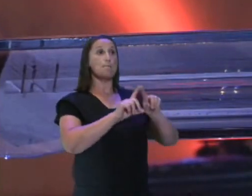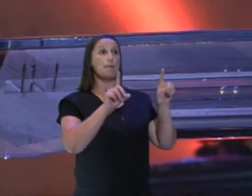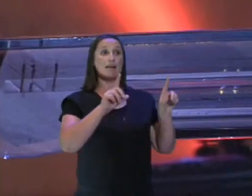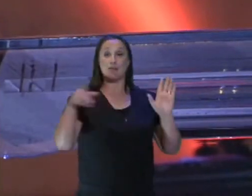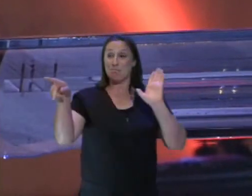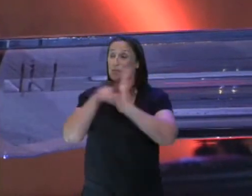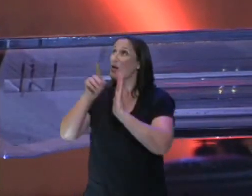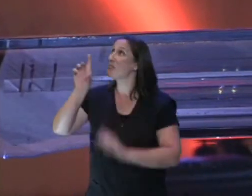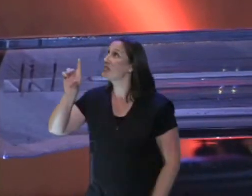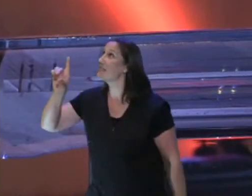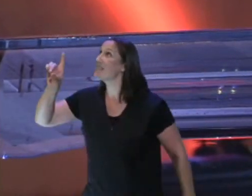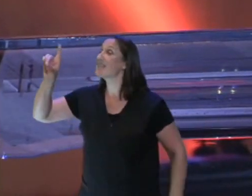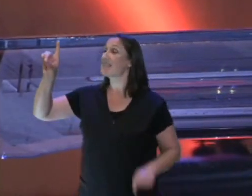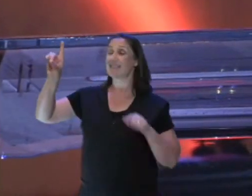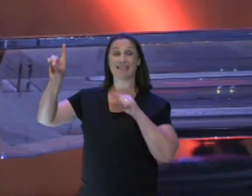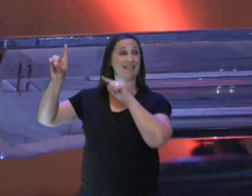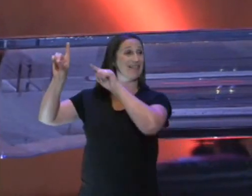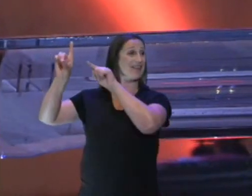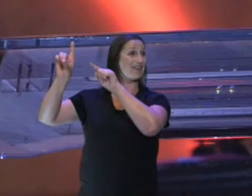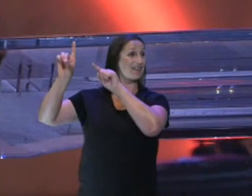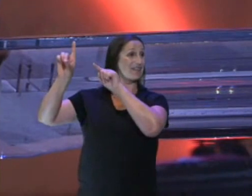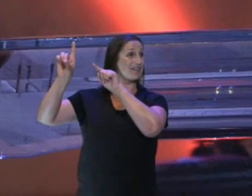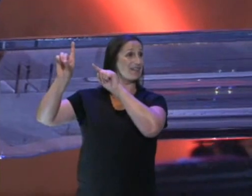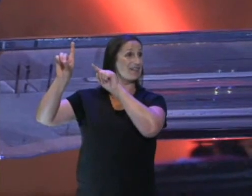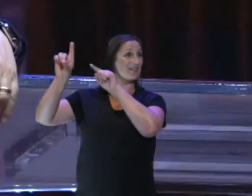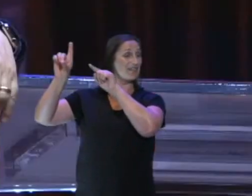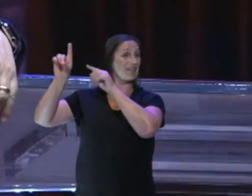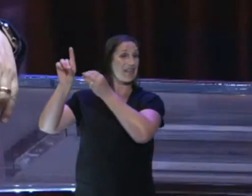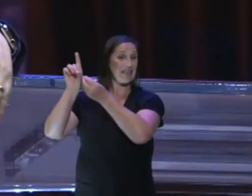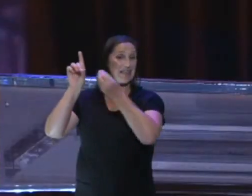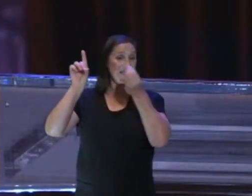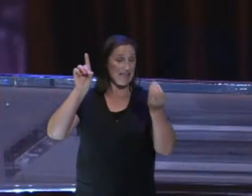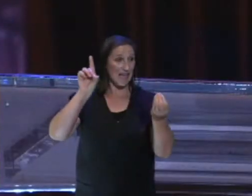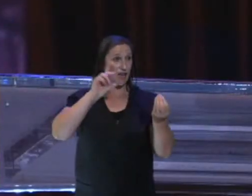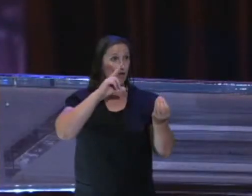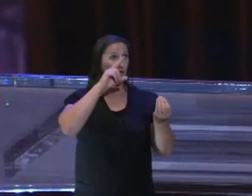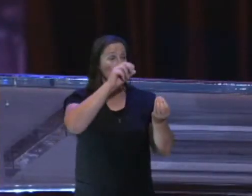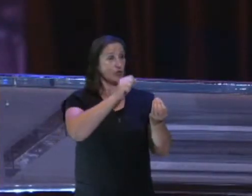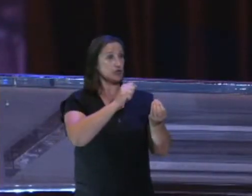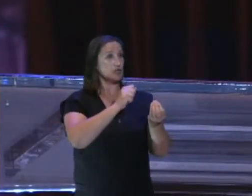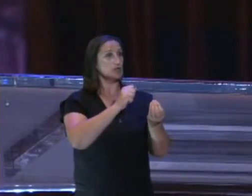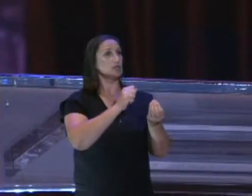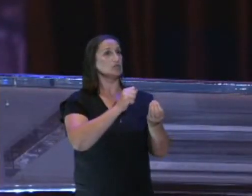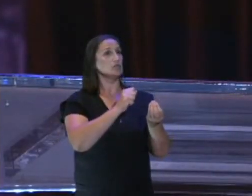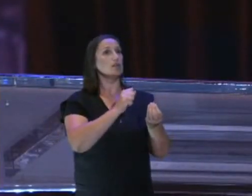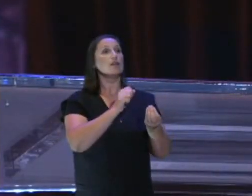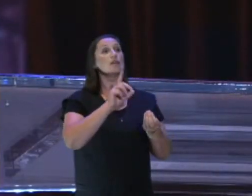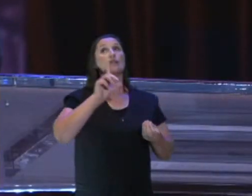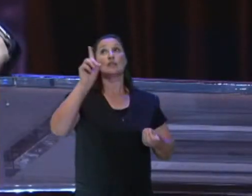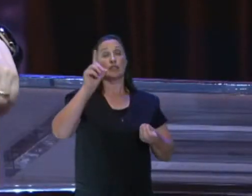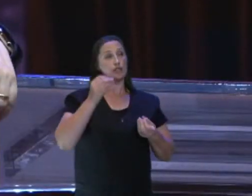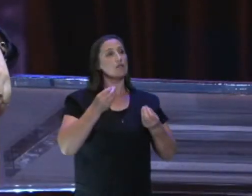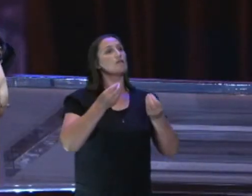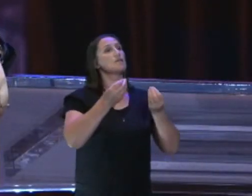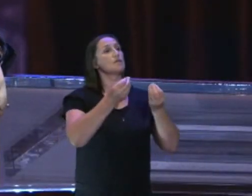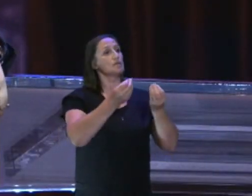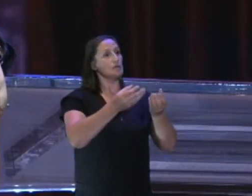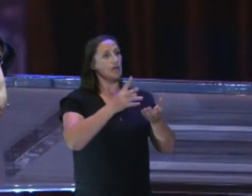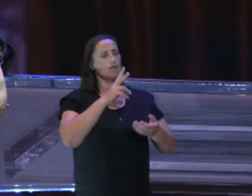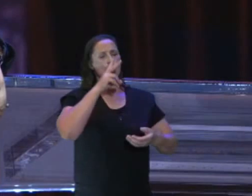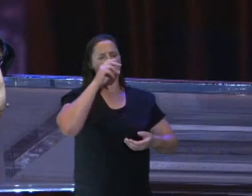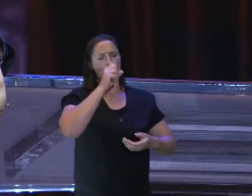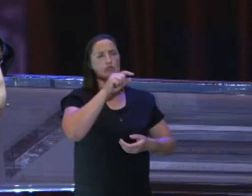de Deus, através de você na sua vida, pode ir, porque o Senhor dos Exércitos vai fazer coisas